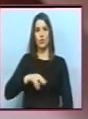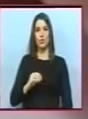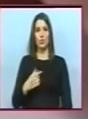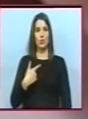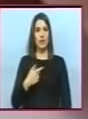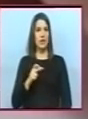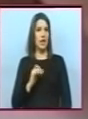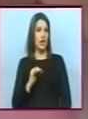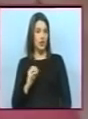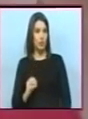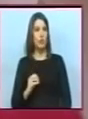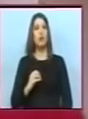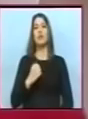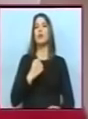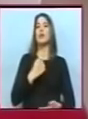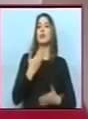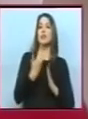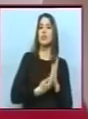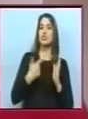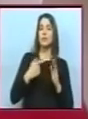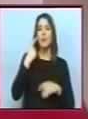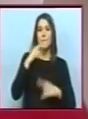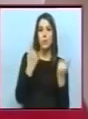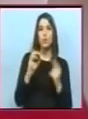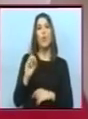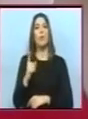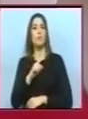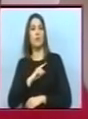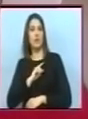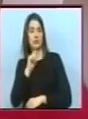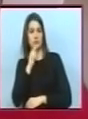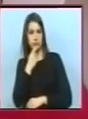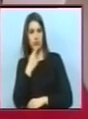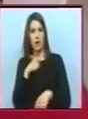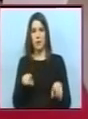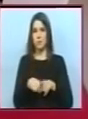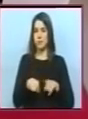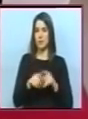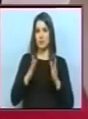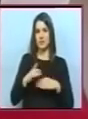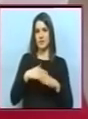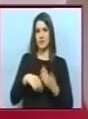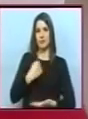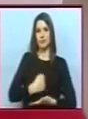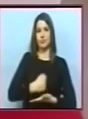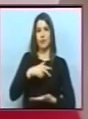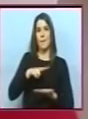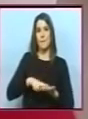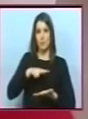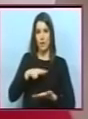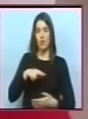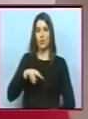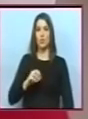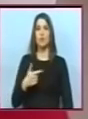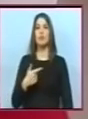notário, seja o testamento público ou o testamento cerrado, este com o instrumento de aprovação de testamento cerrado.